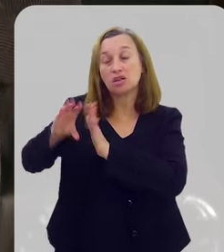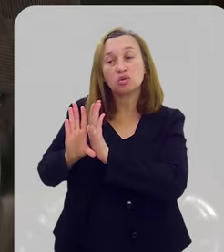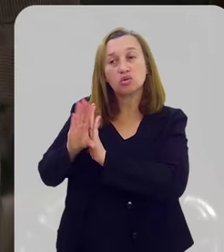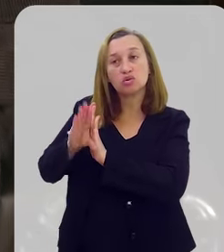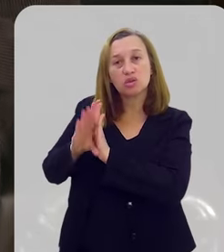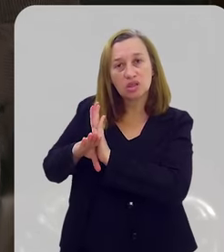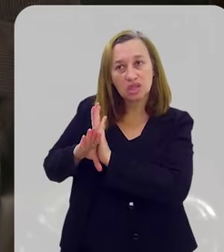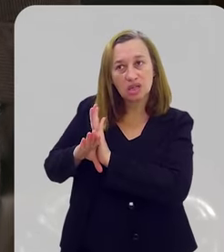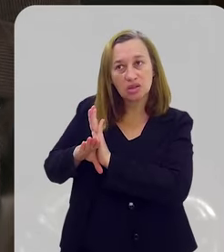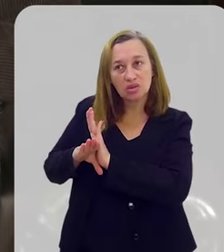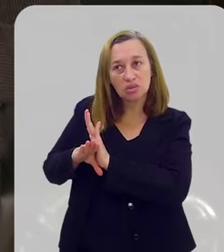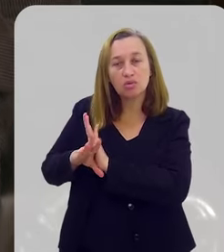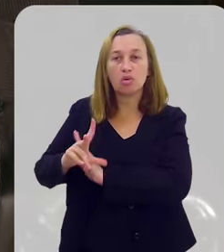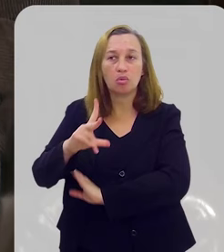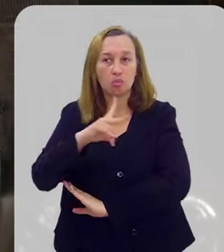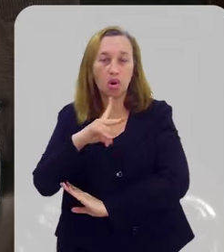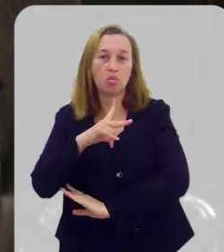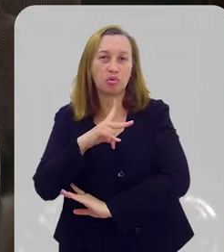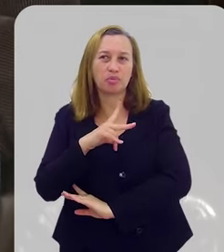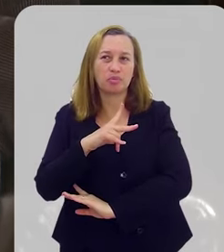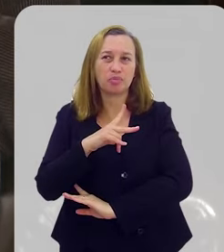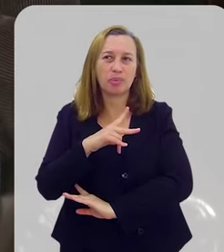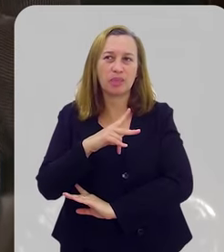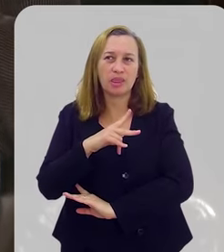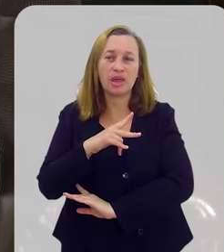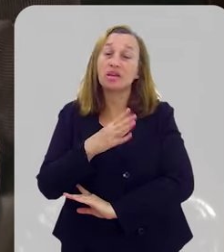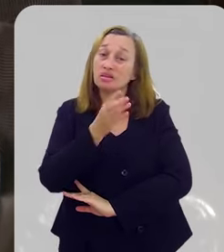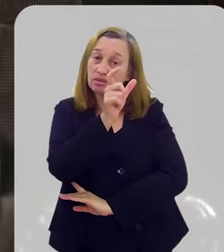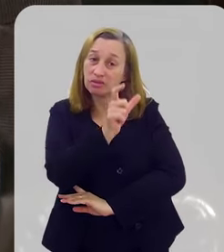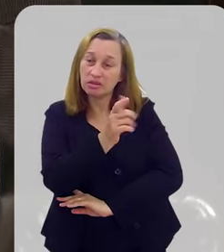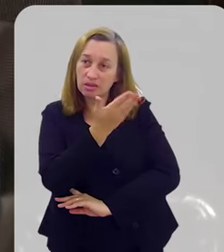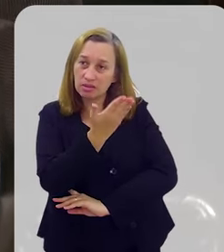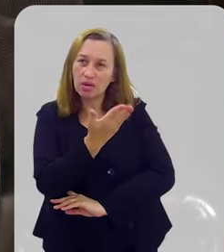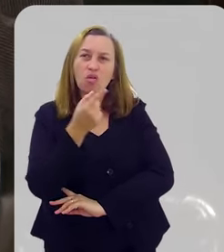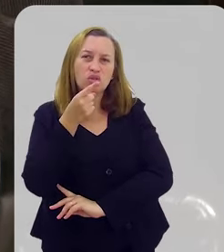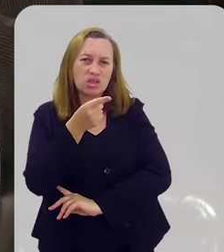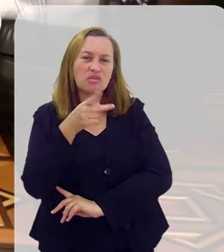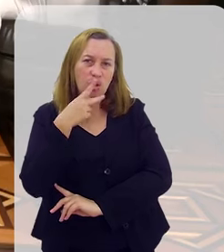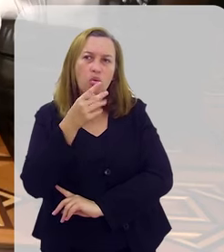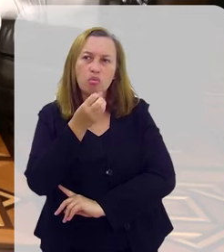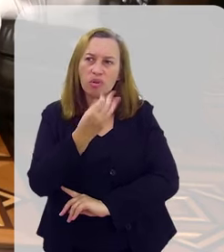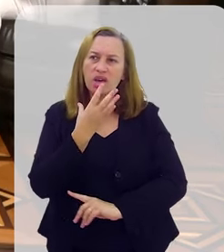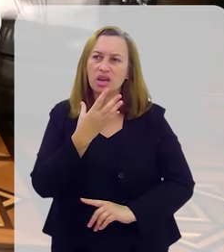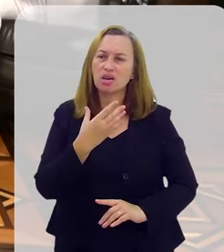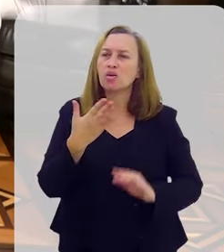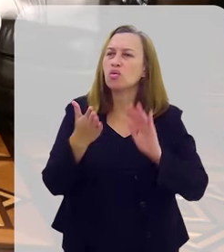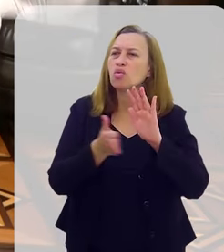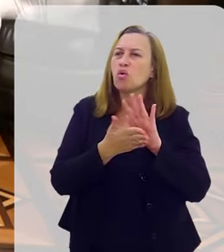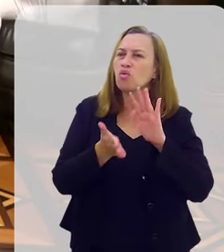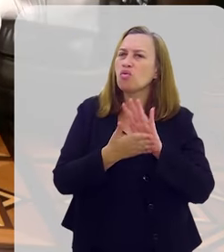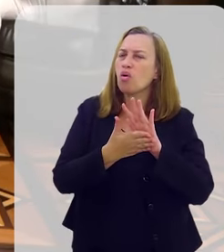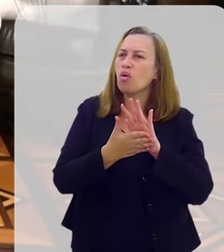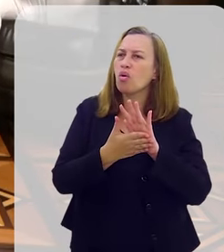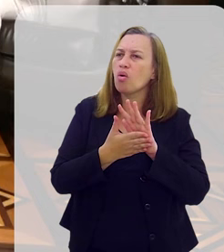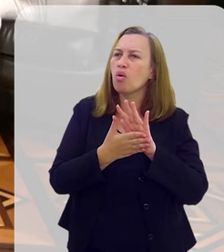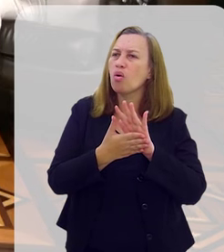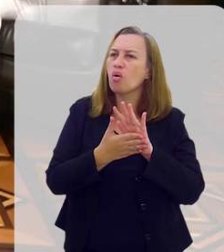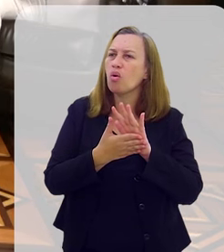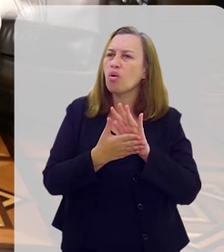dos seus conceitos que ele constrói para você mesmo, para ele. E essa percepção você mandou bem. Uma música de...